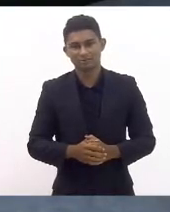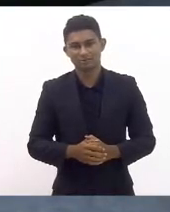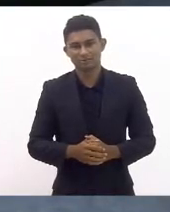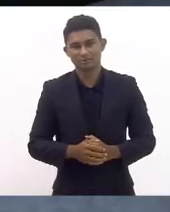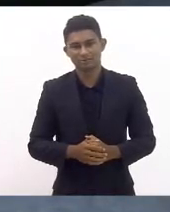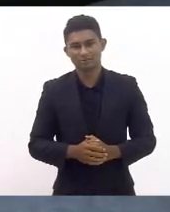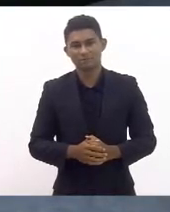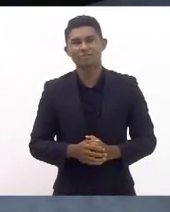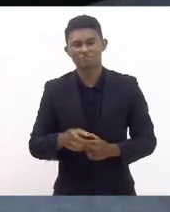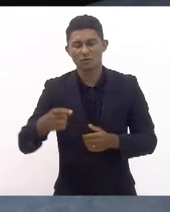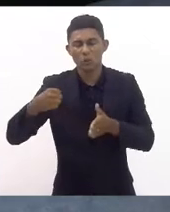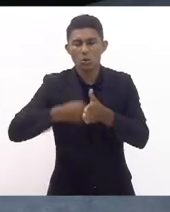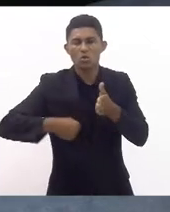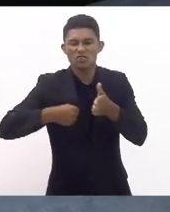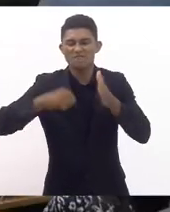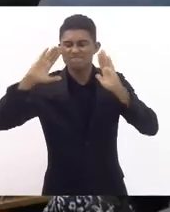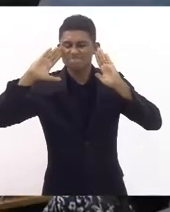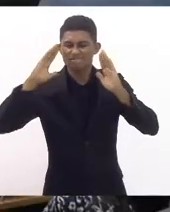Pela democracia.